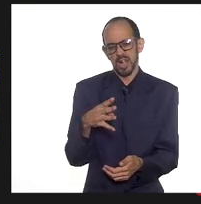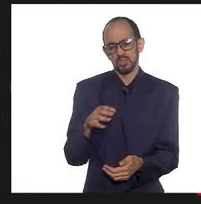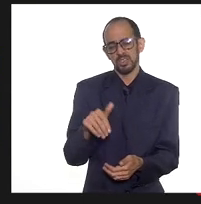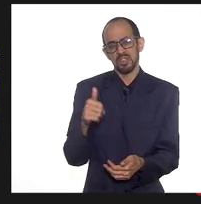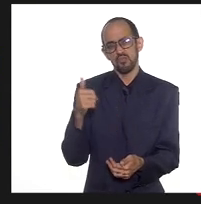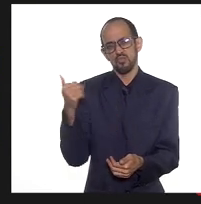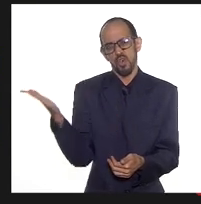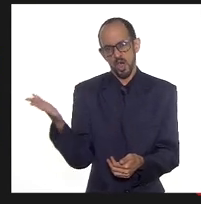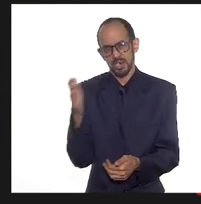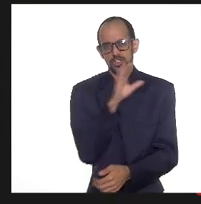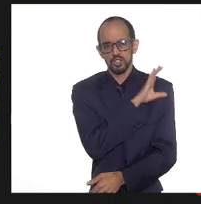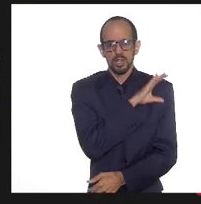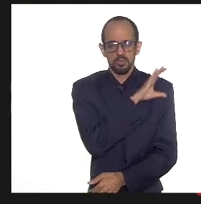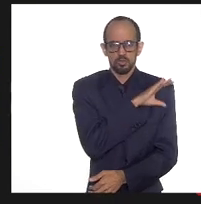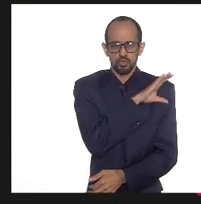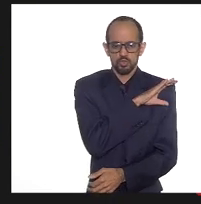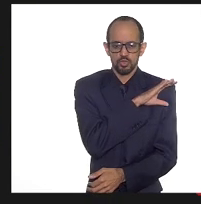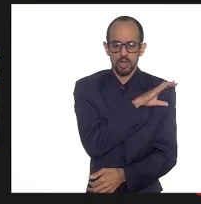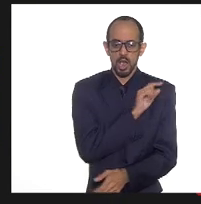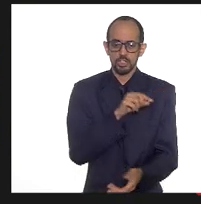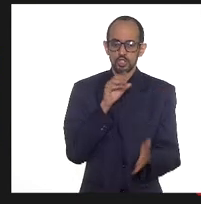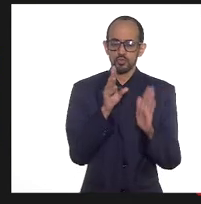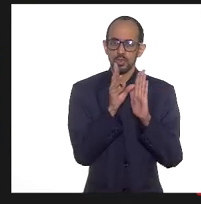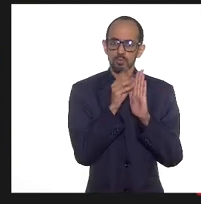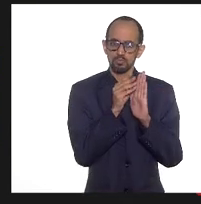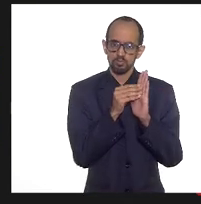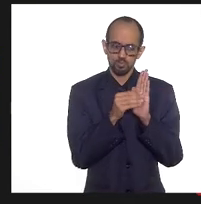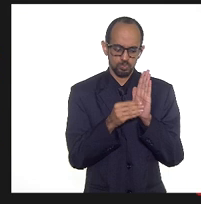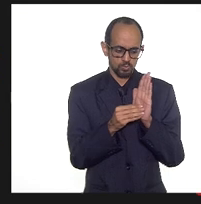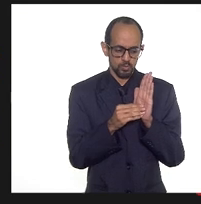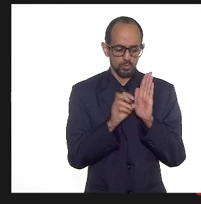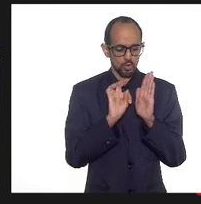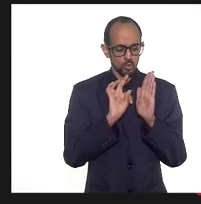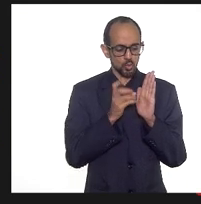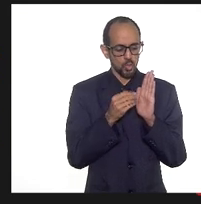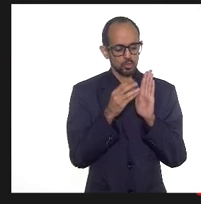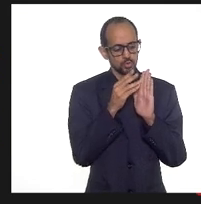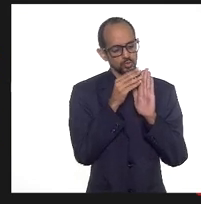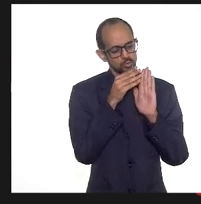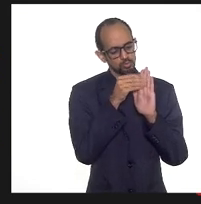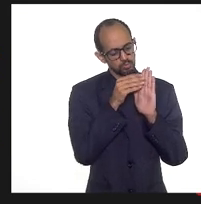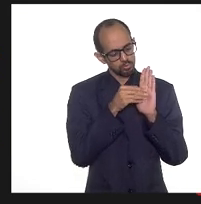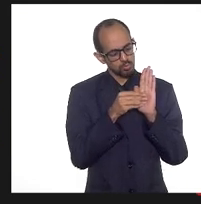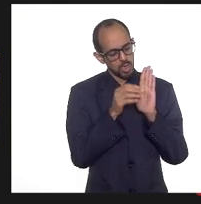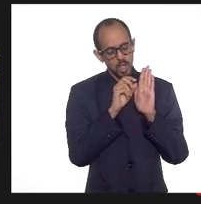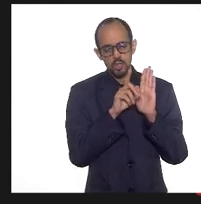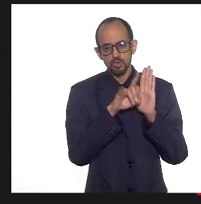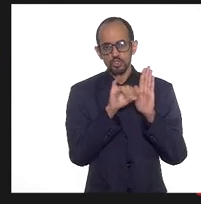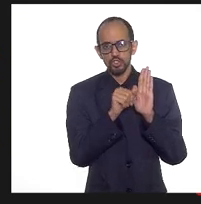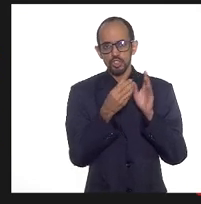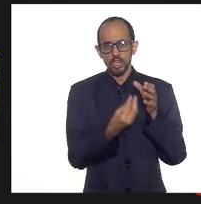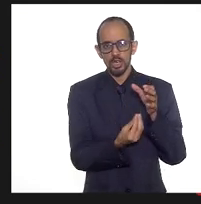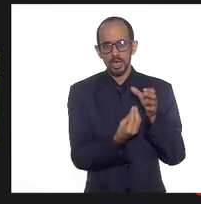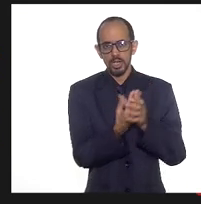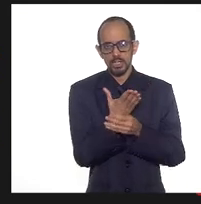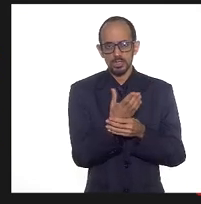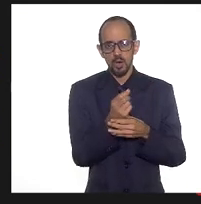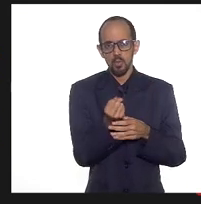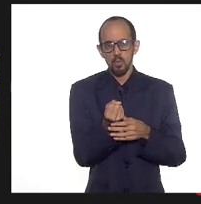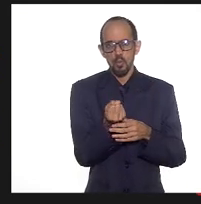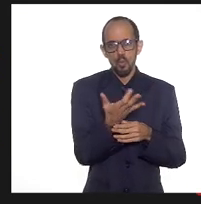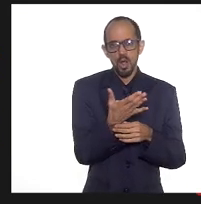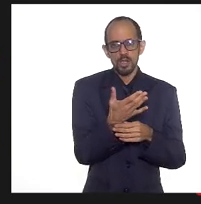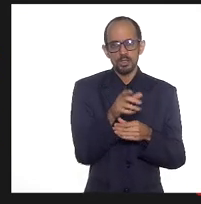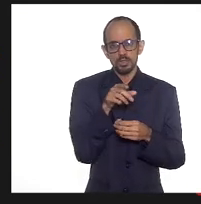foram identificados, catalogados, quer dizer, data de sua criação, quantos